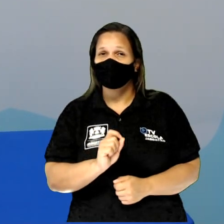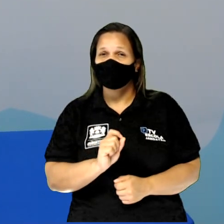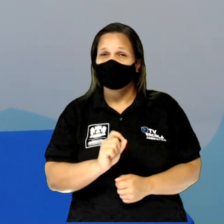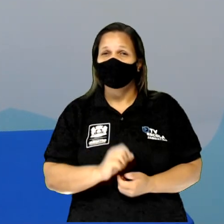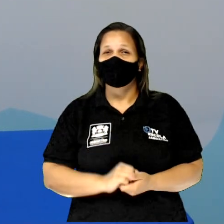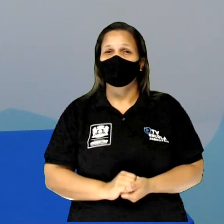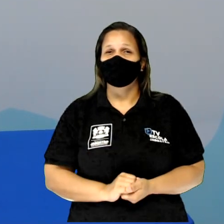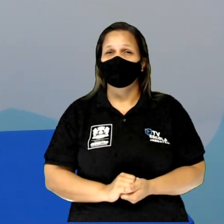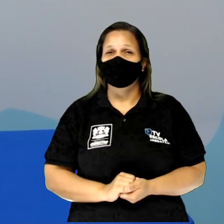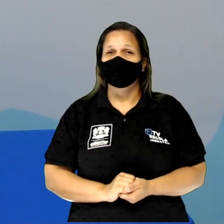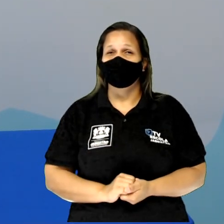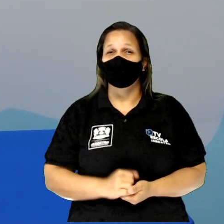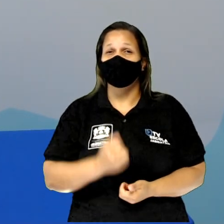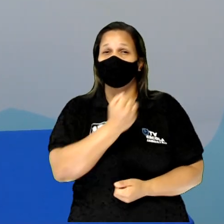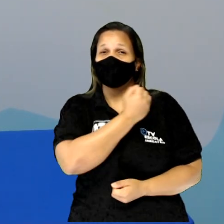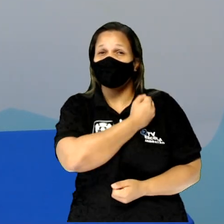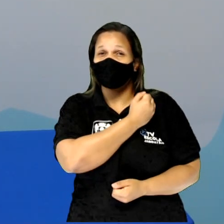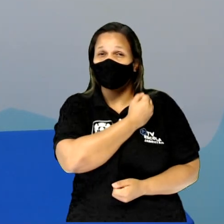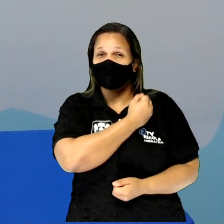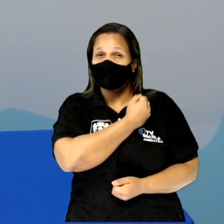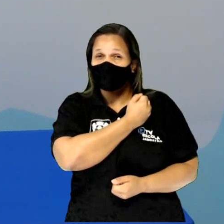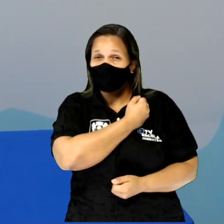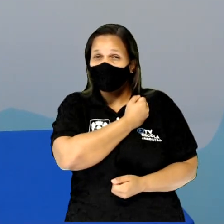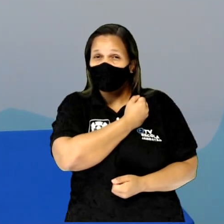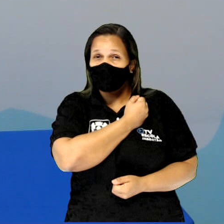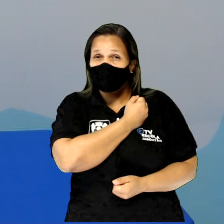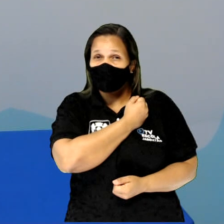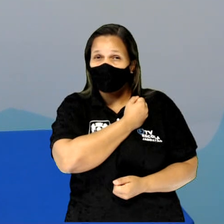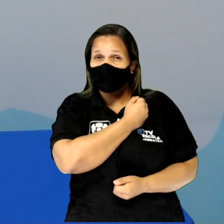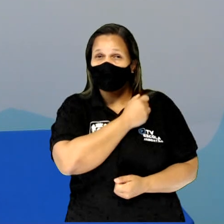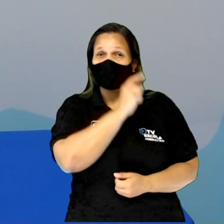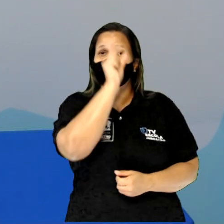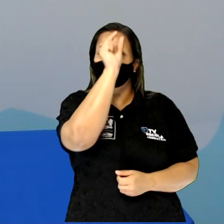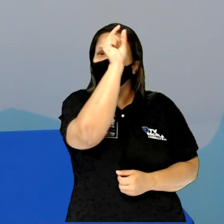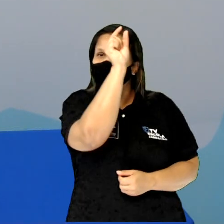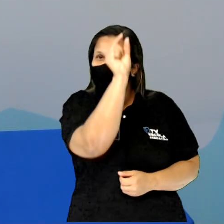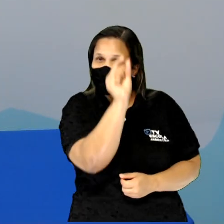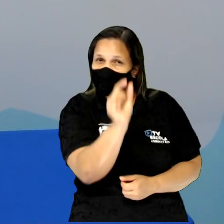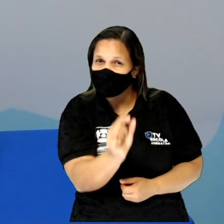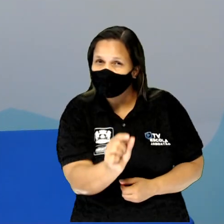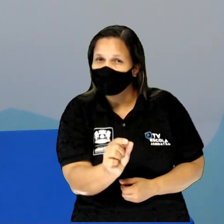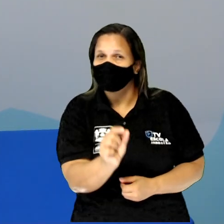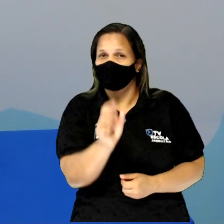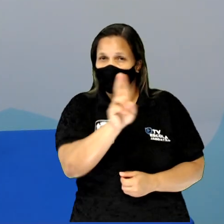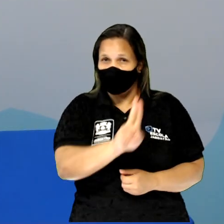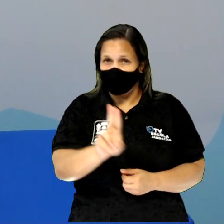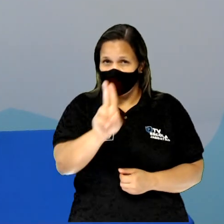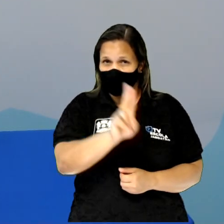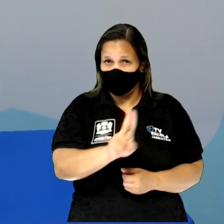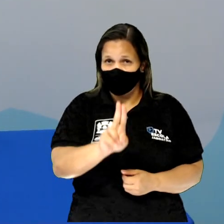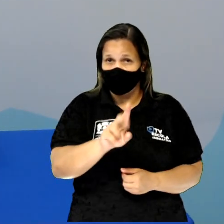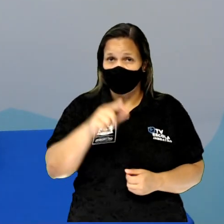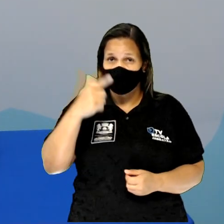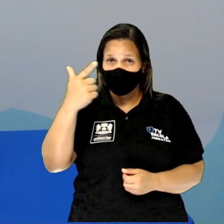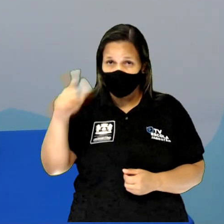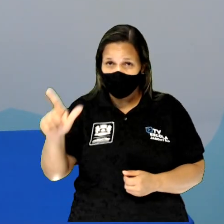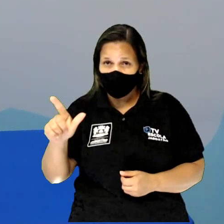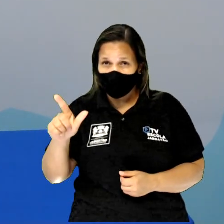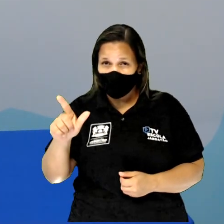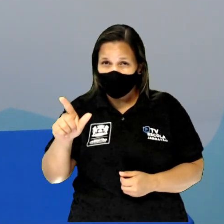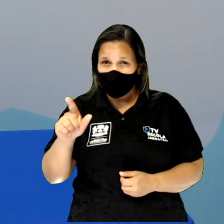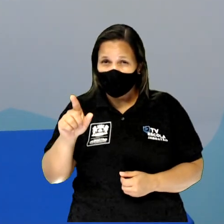representar o número de colunas que nós vamos usar E este aqui Vai